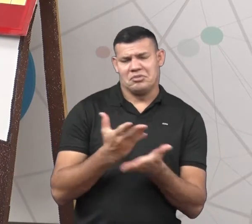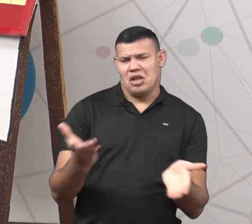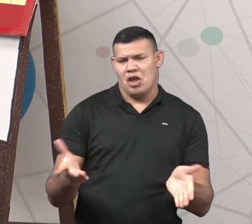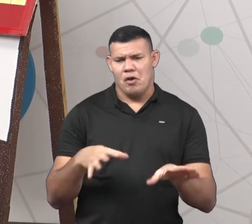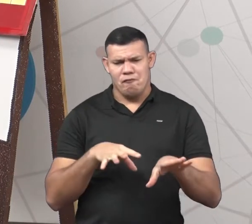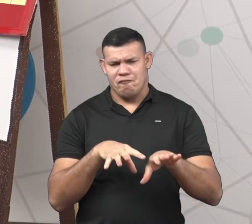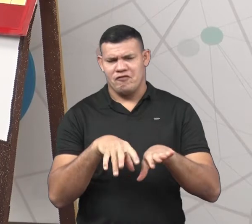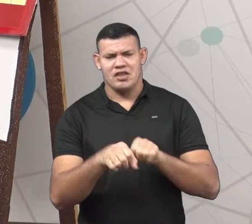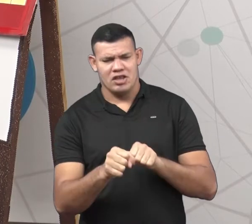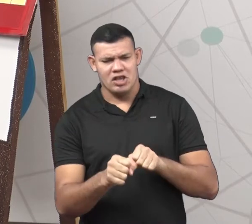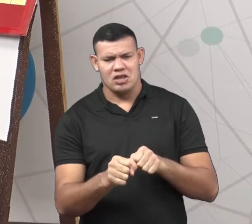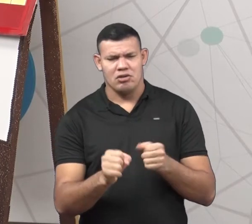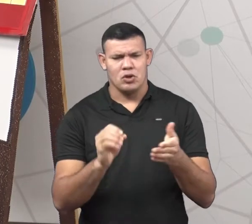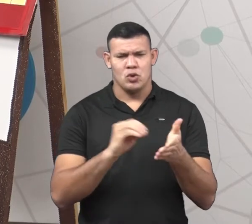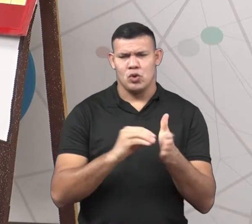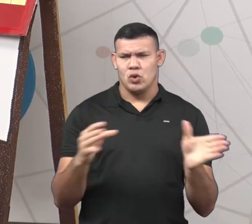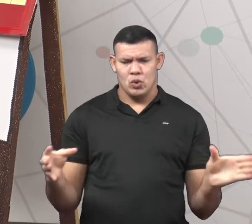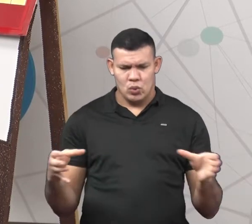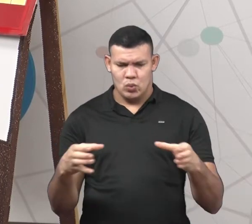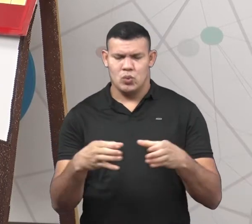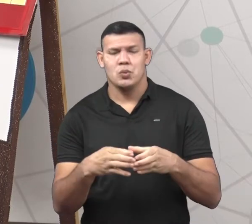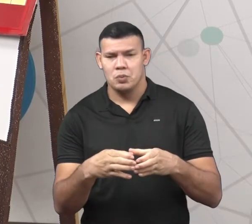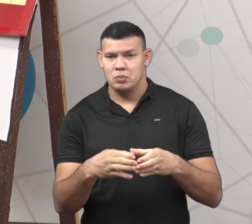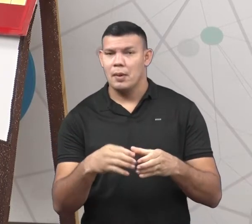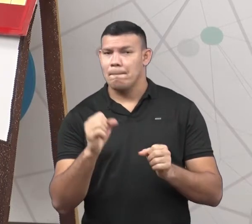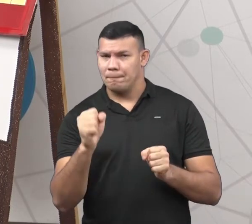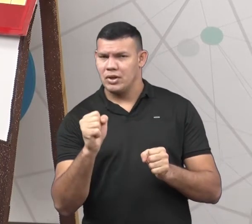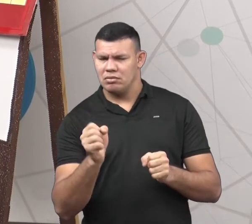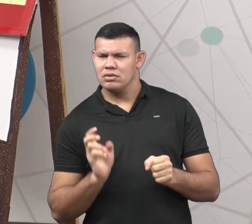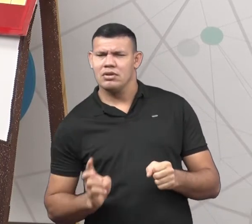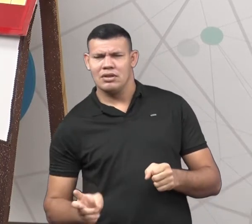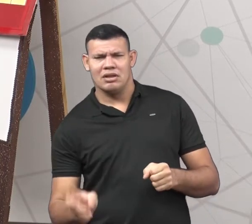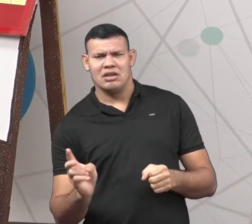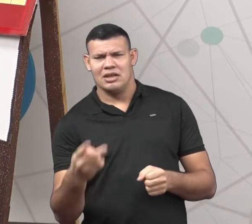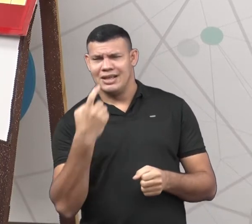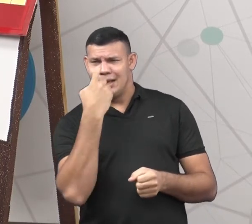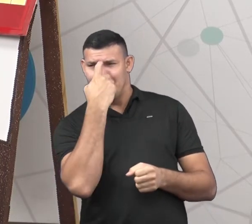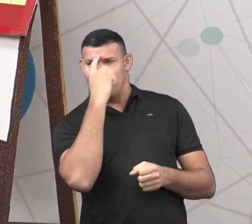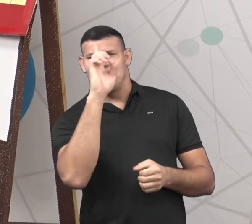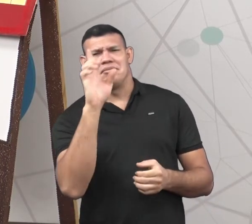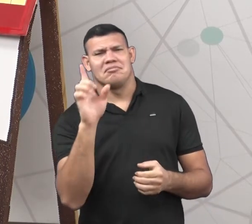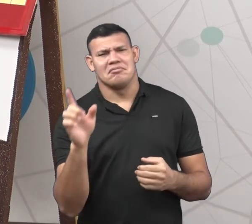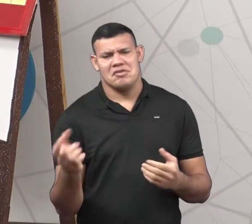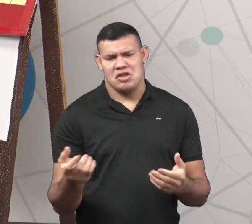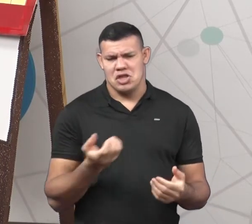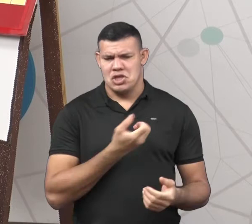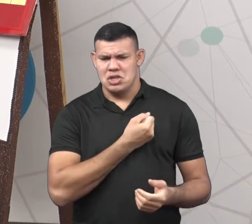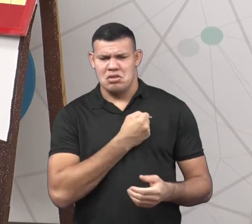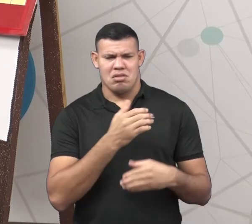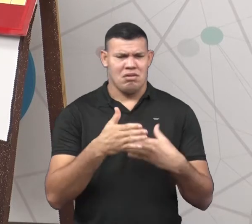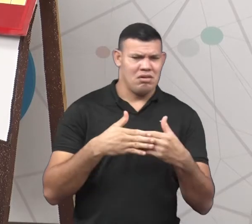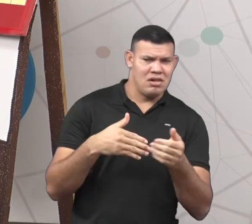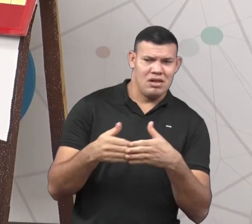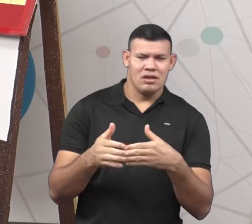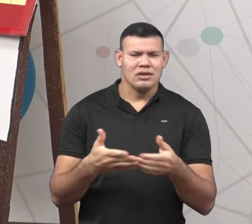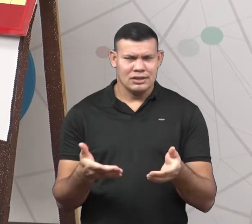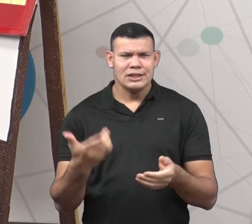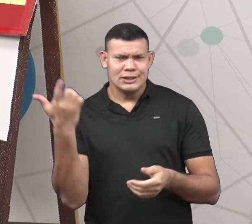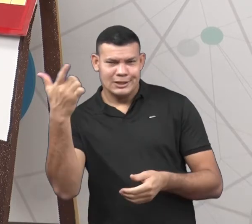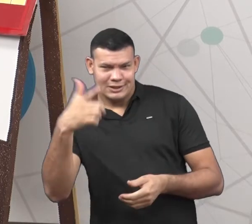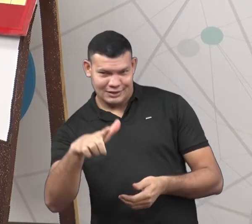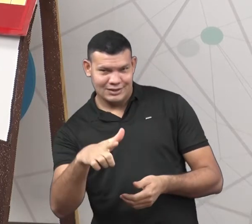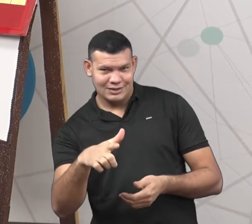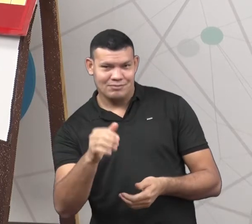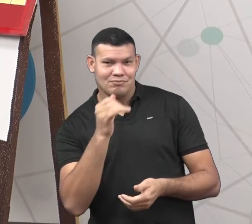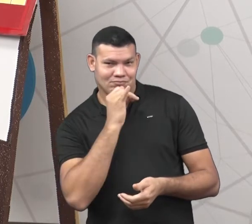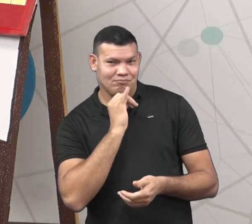classe, mas eu também posso dar continuidade. Eu posso criar qualquer número. Vamos fazer mais um? Vamos